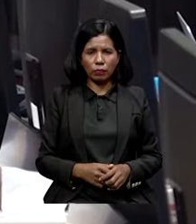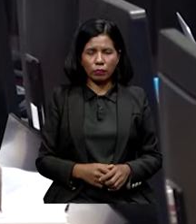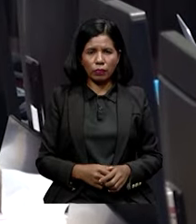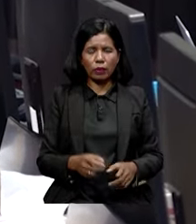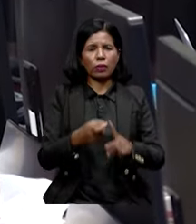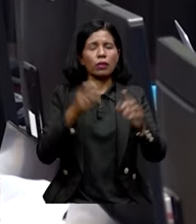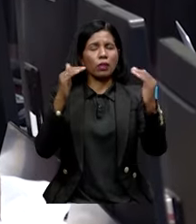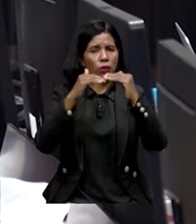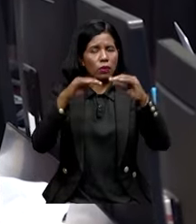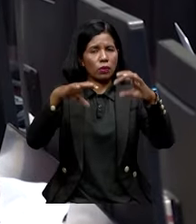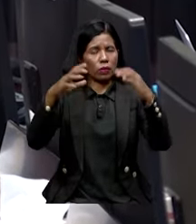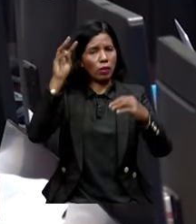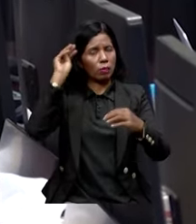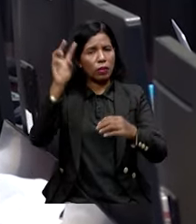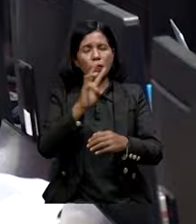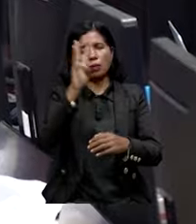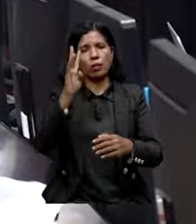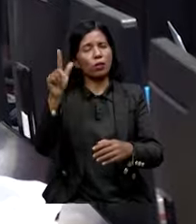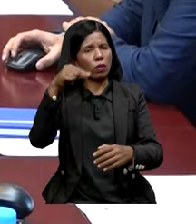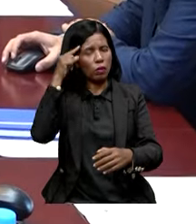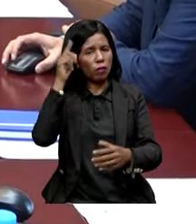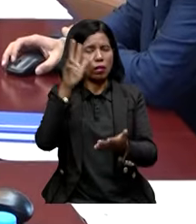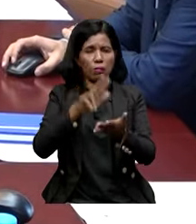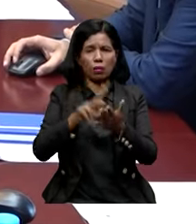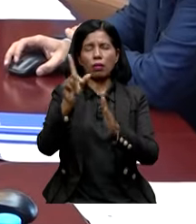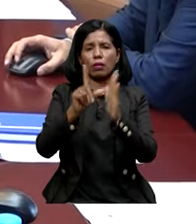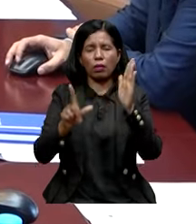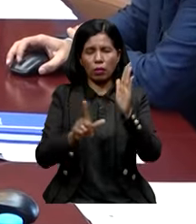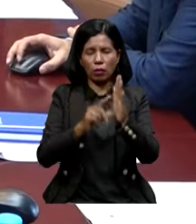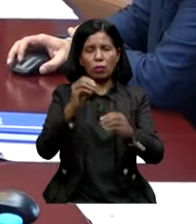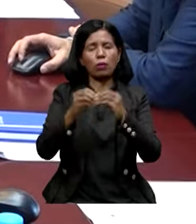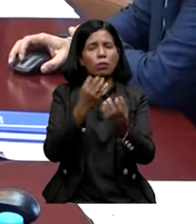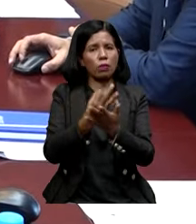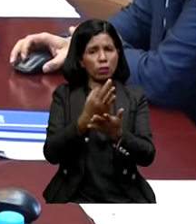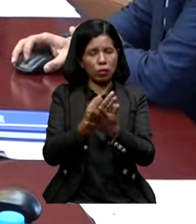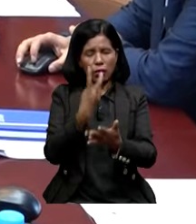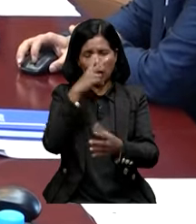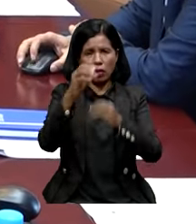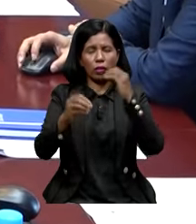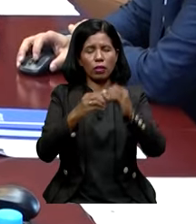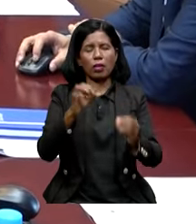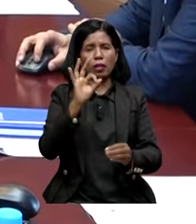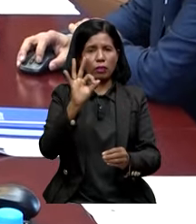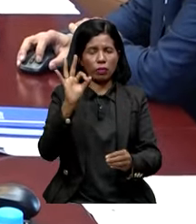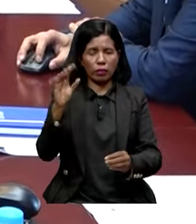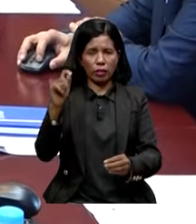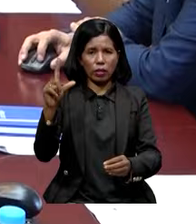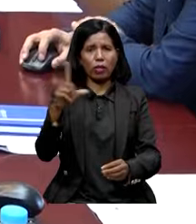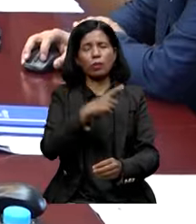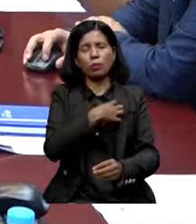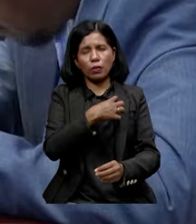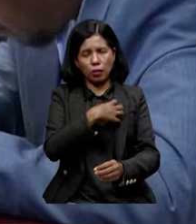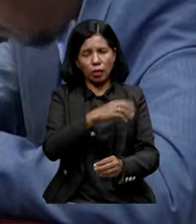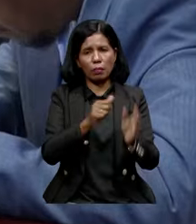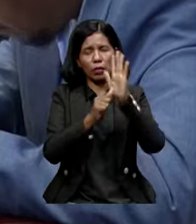Liu-se reunião com o Conselho Ministro e a quarta, né? Governo aprova decreto-lei que cria subsídio operação para Penetele no FVTele. Nebe apresenta o